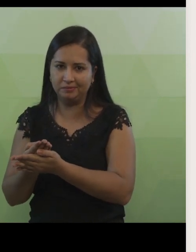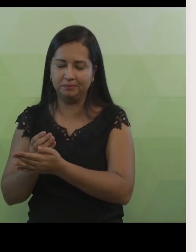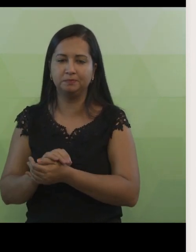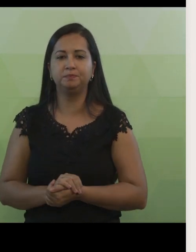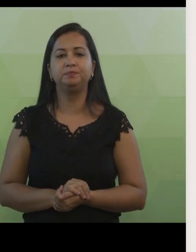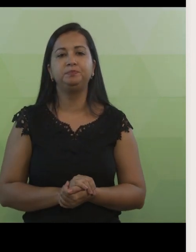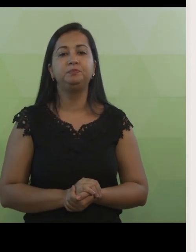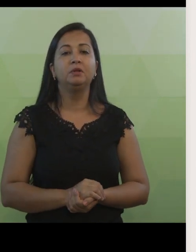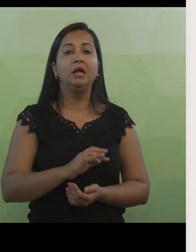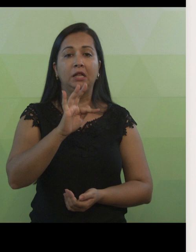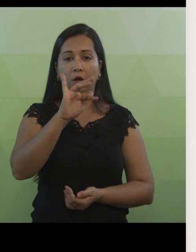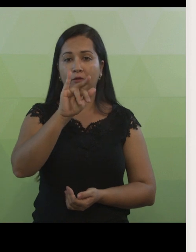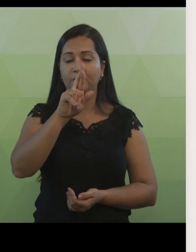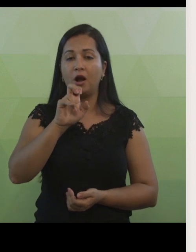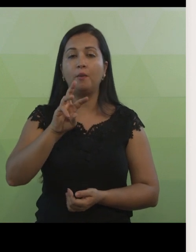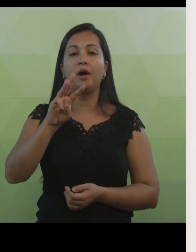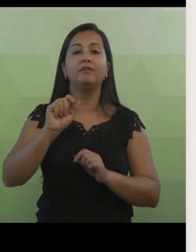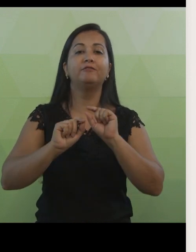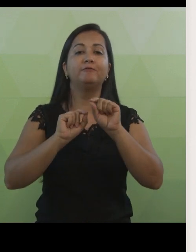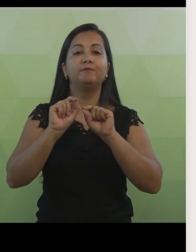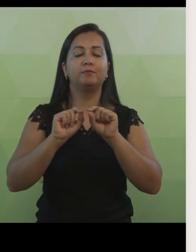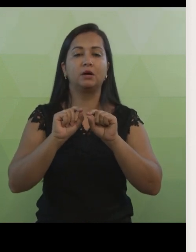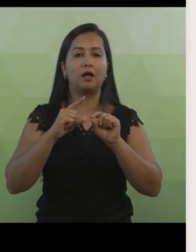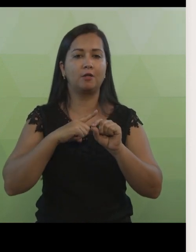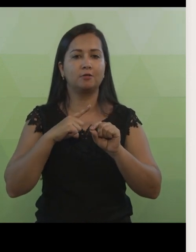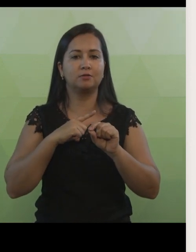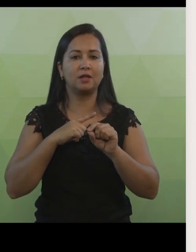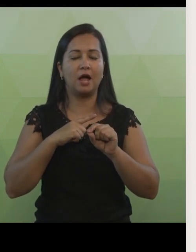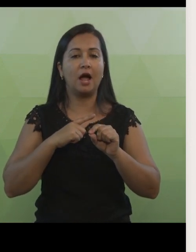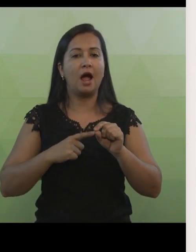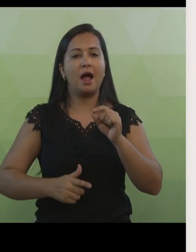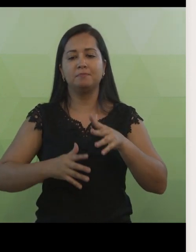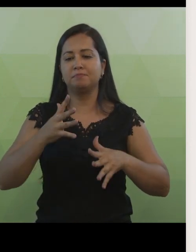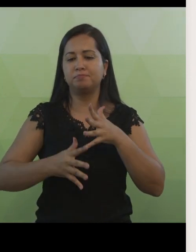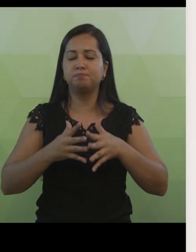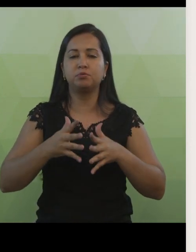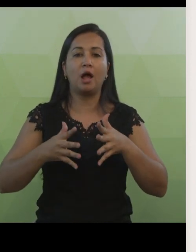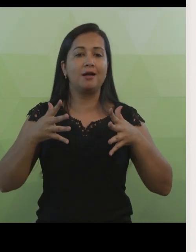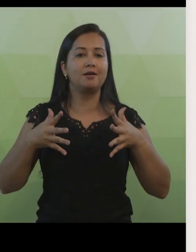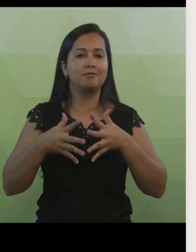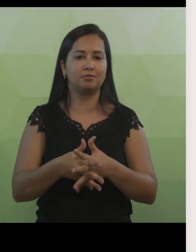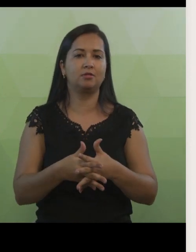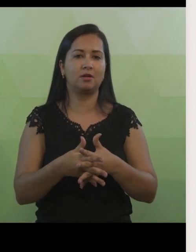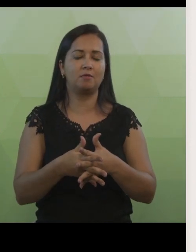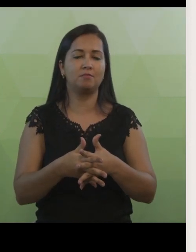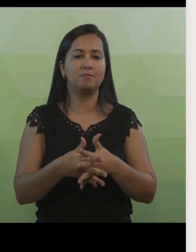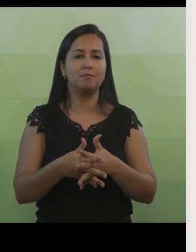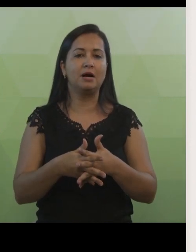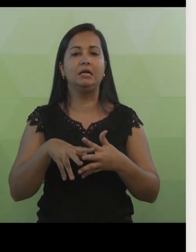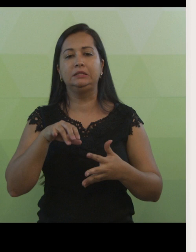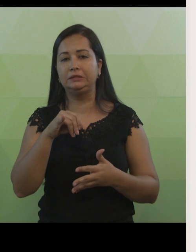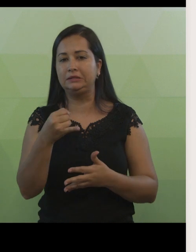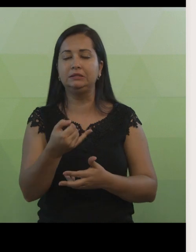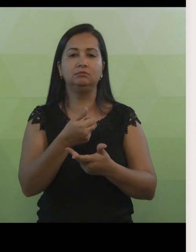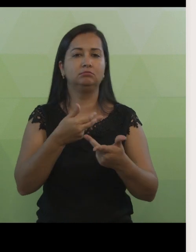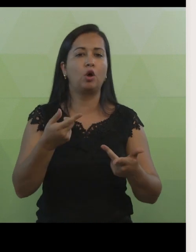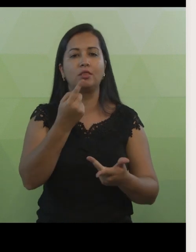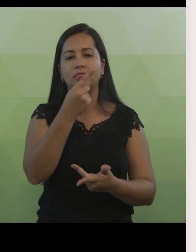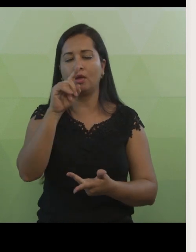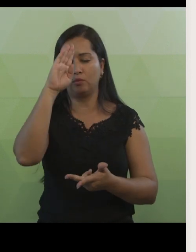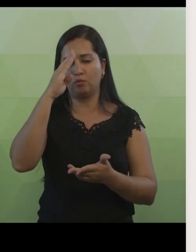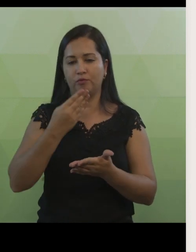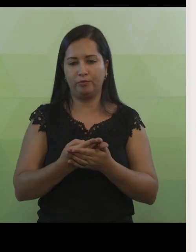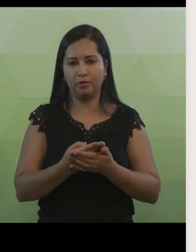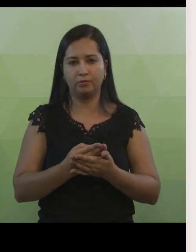esse controle, o firewall define regras e políticas para os pacotes que trafegam na rede, e assim bloqueando ou liberando os mesmos de acordo com a informação